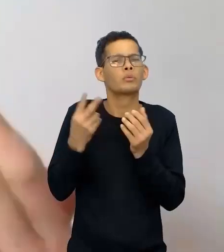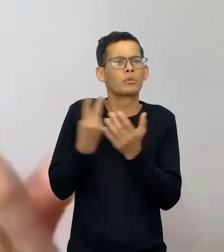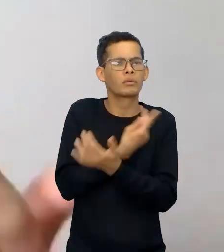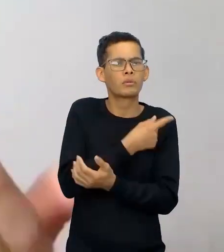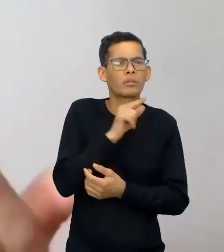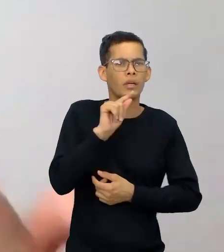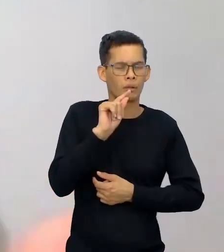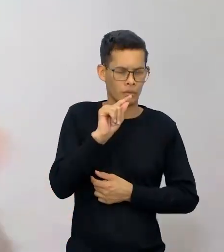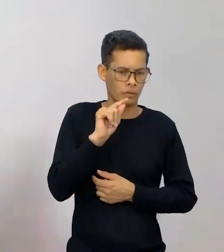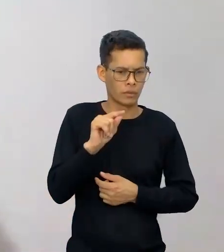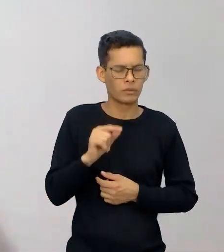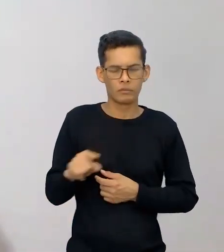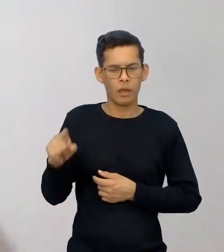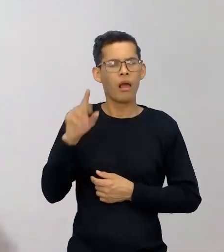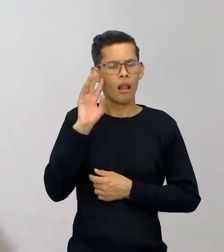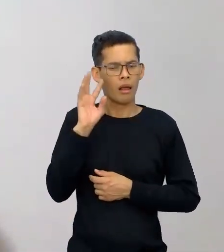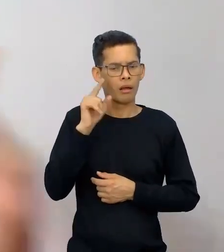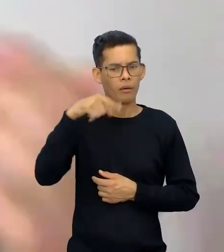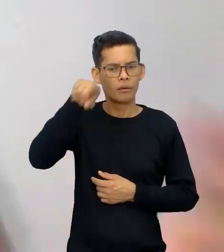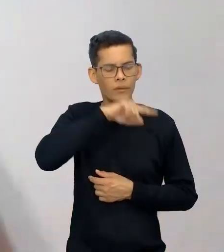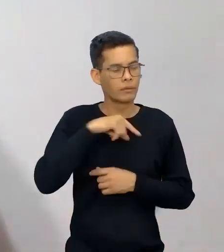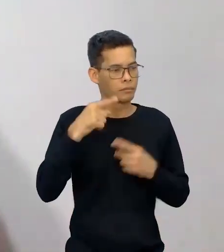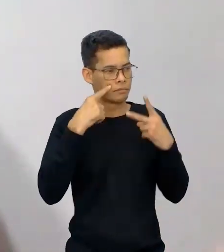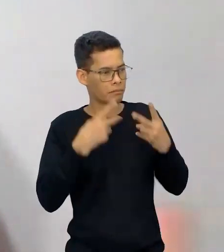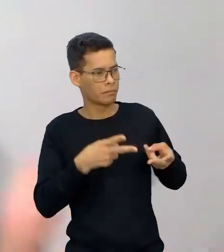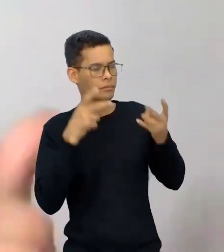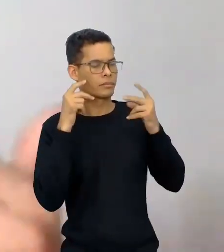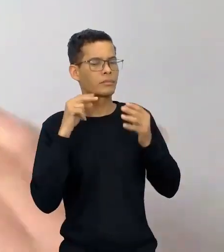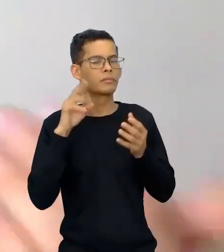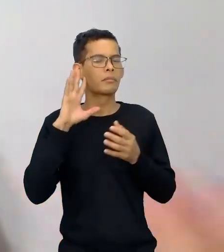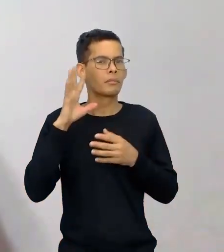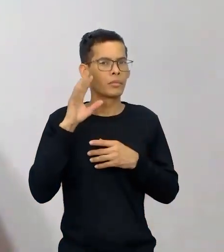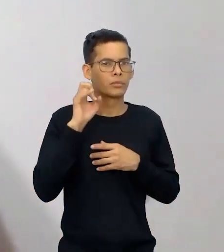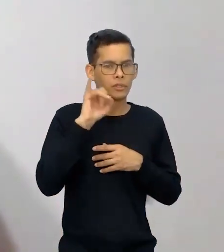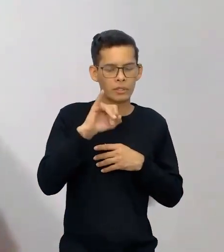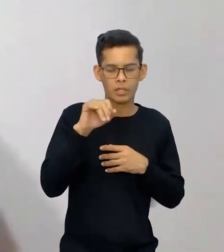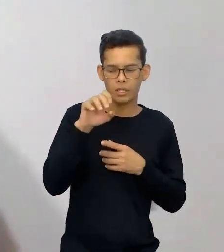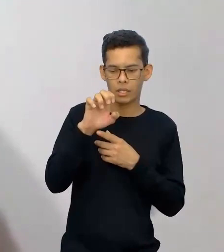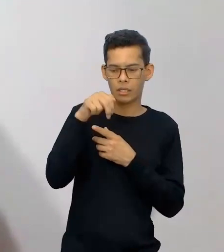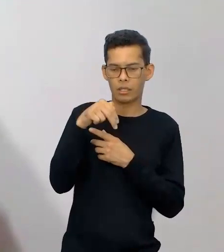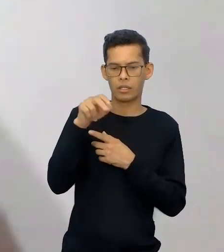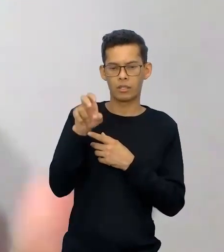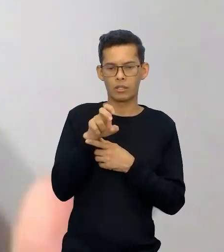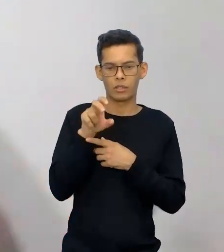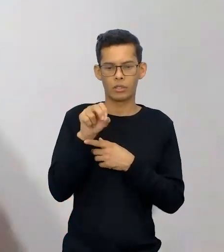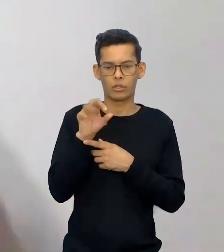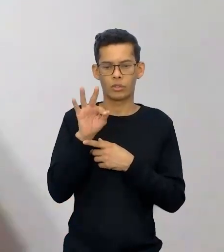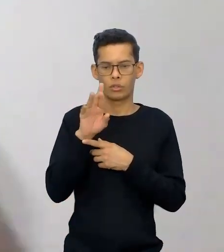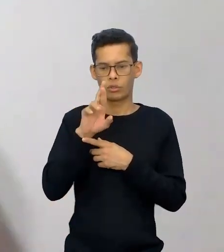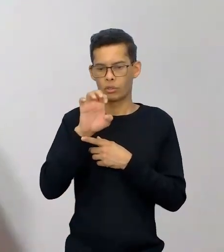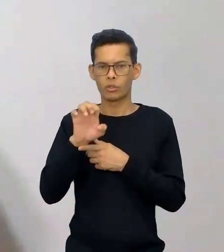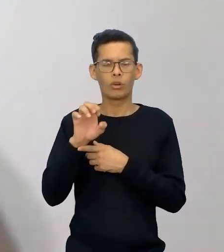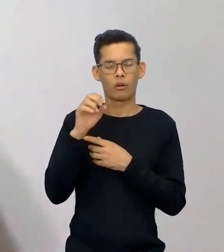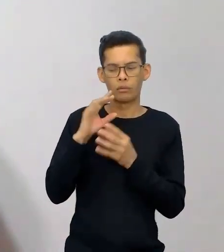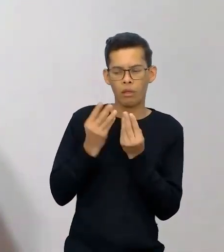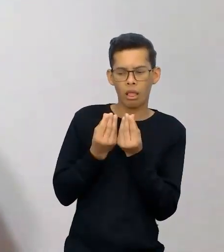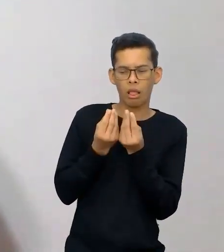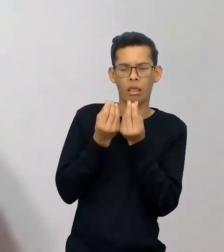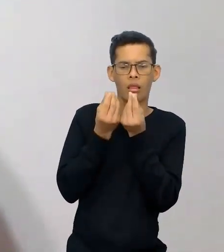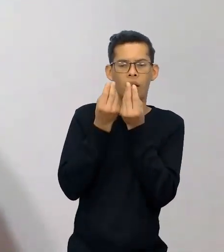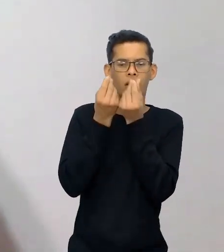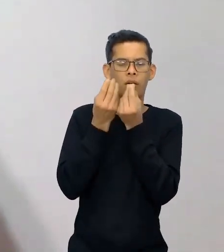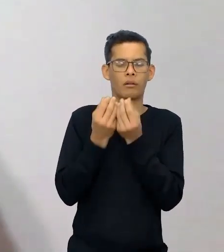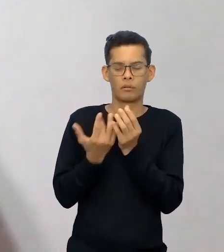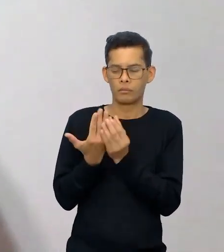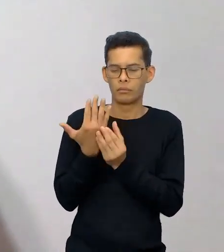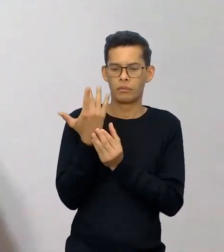poxa, isso é o efeito apenas da queima do enxofre, e se fossem outros materiais, né? E aí dá para trabalhar ainda mais a